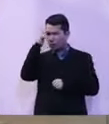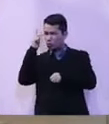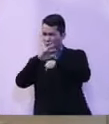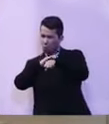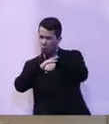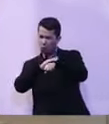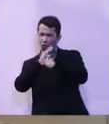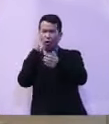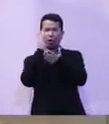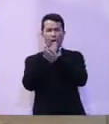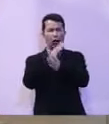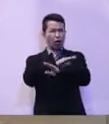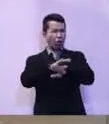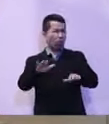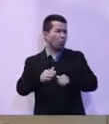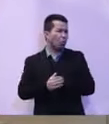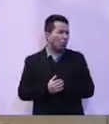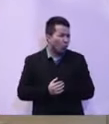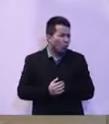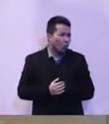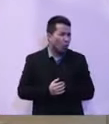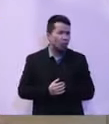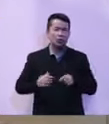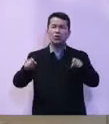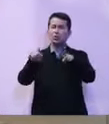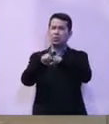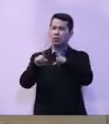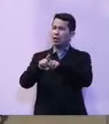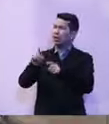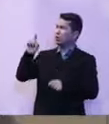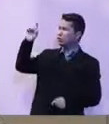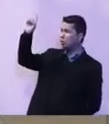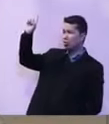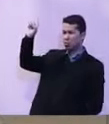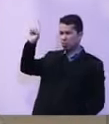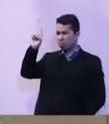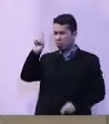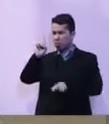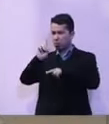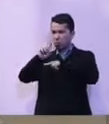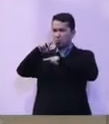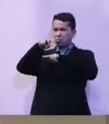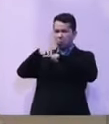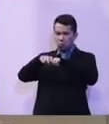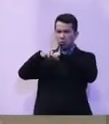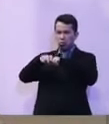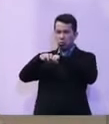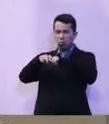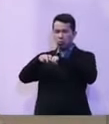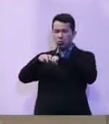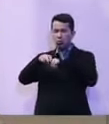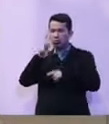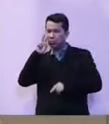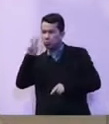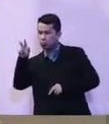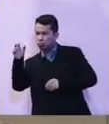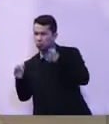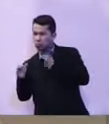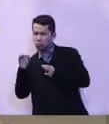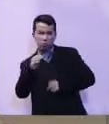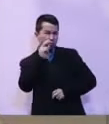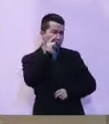doente, quando ele fala que o próprio Senhor vai estar sentado no trono, que ele vai ser o juiz, que ele vai ser